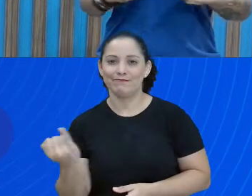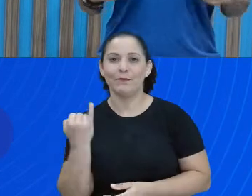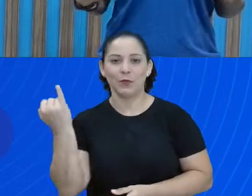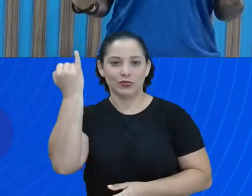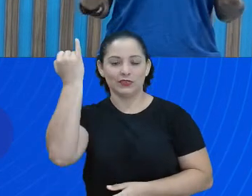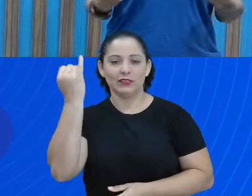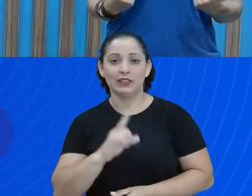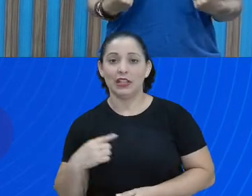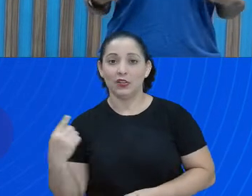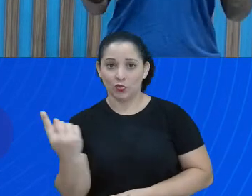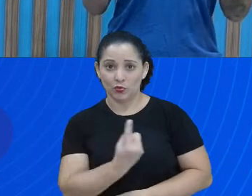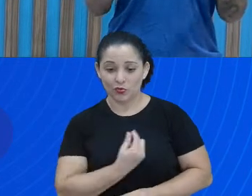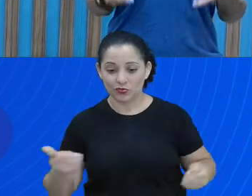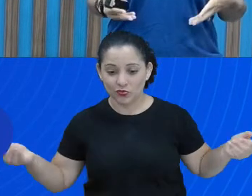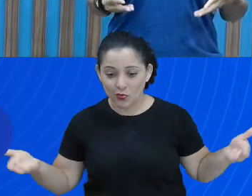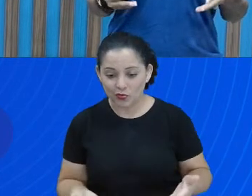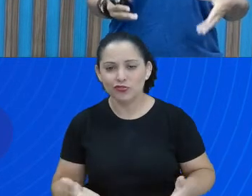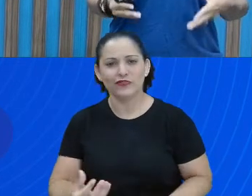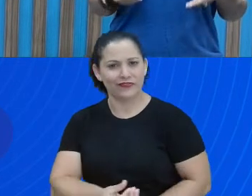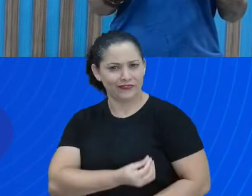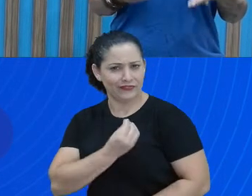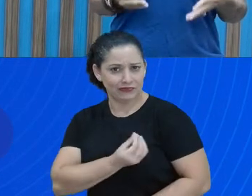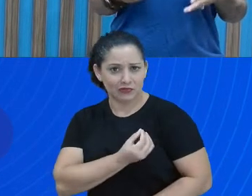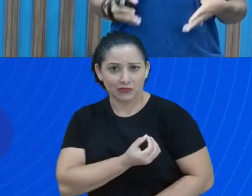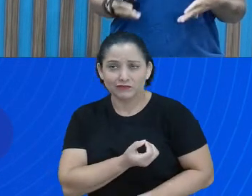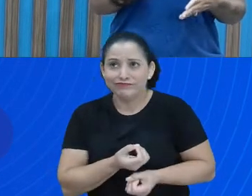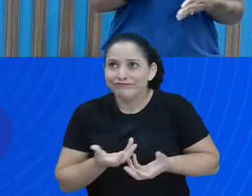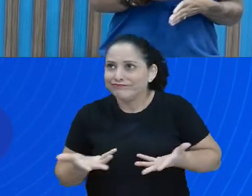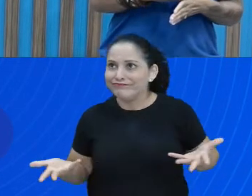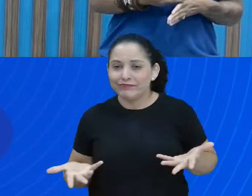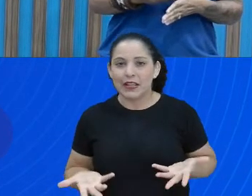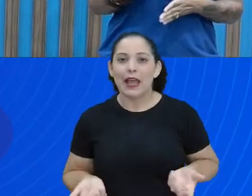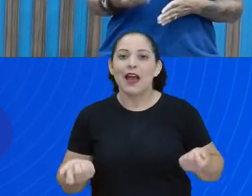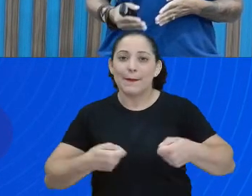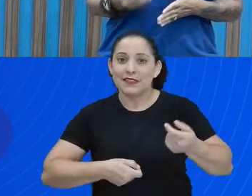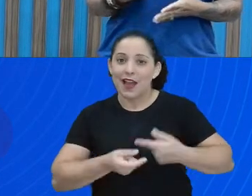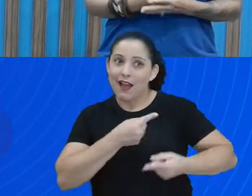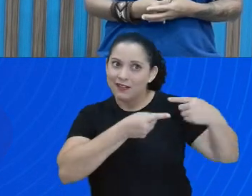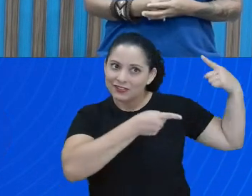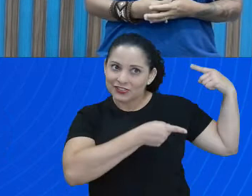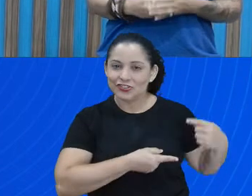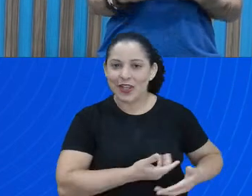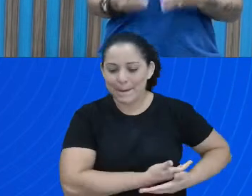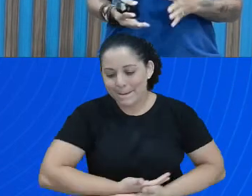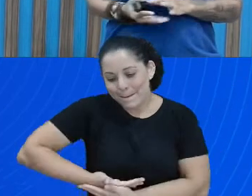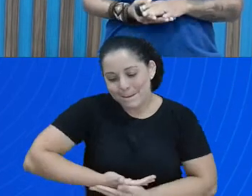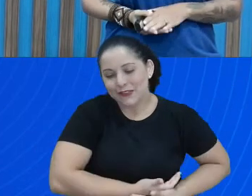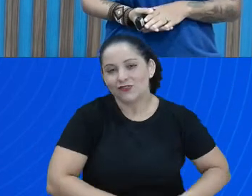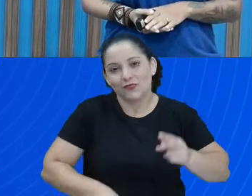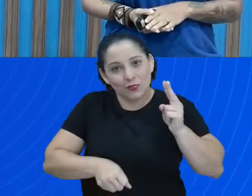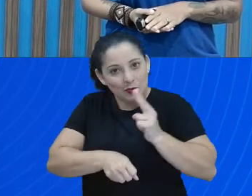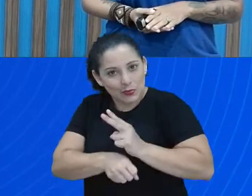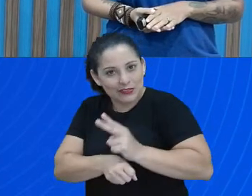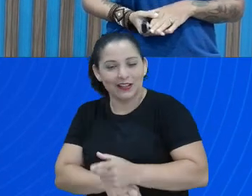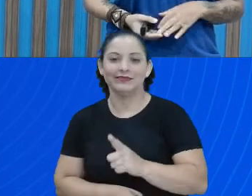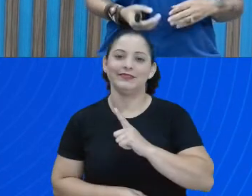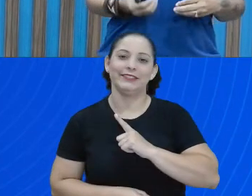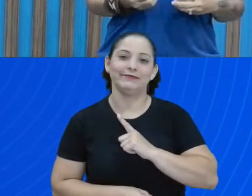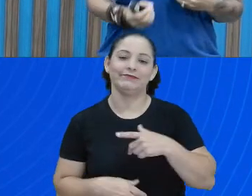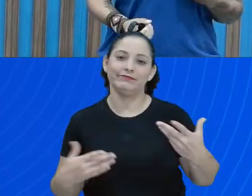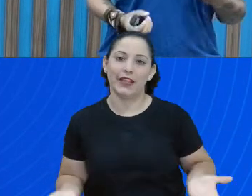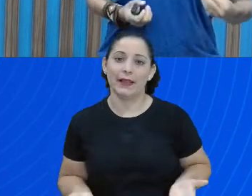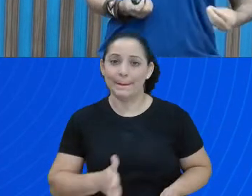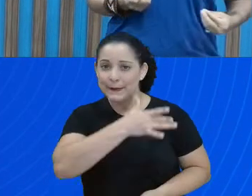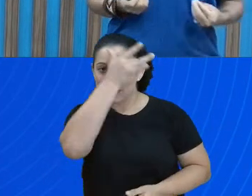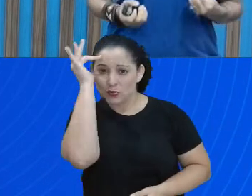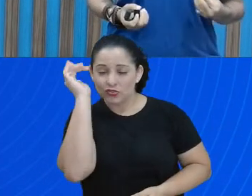de nós estaríamos vivos aqui hoje se não tivéssemos sido cuidados quando éramos bebês, quando éramos crianças. O ser humano